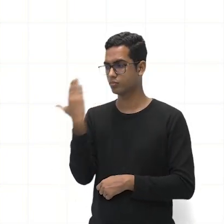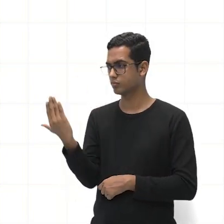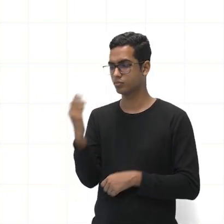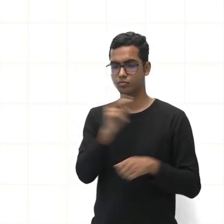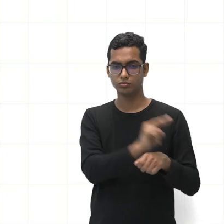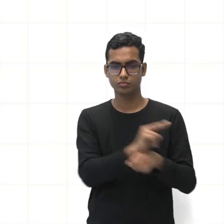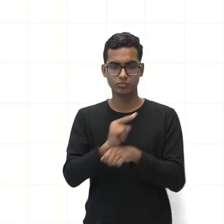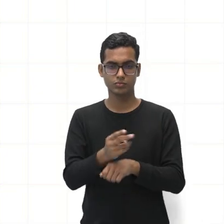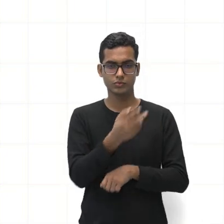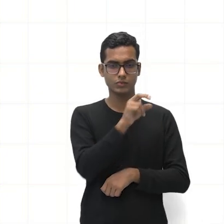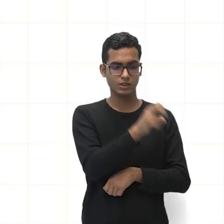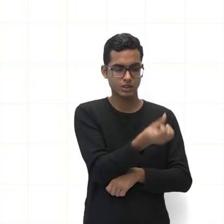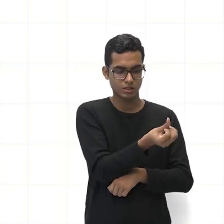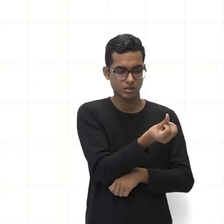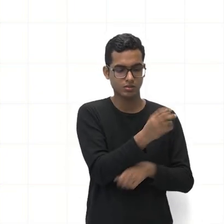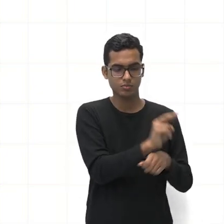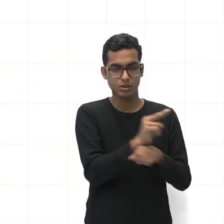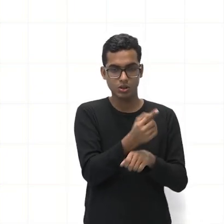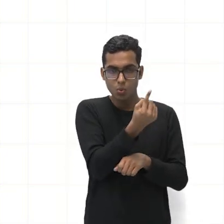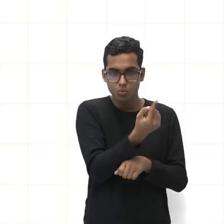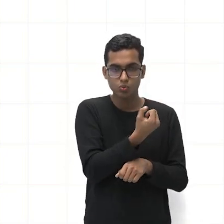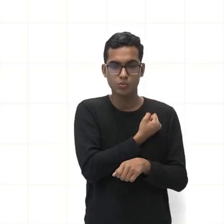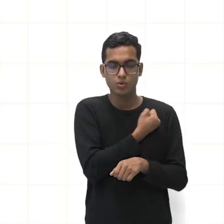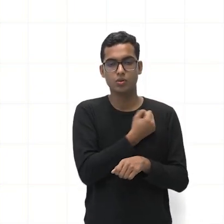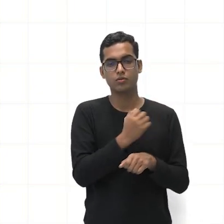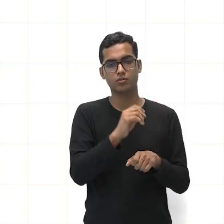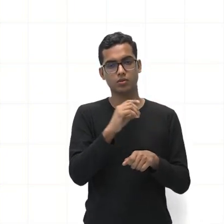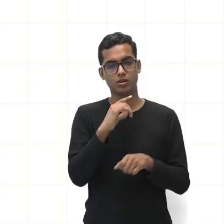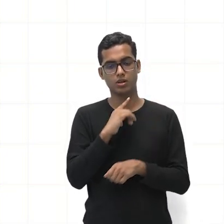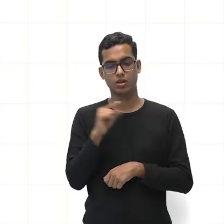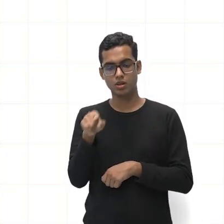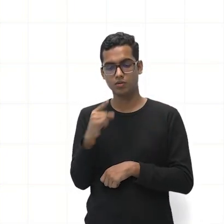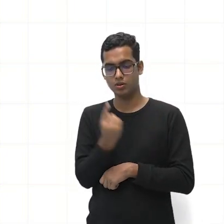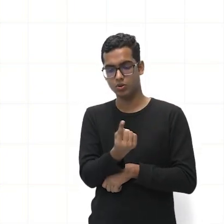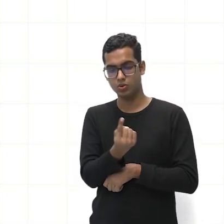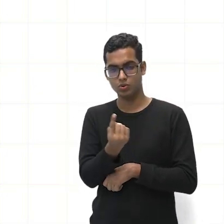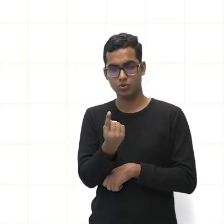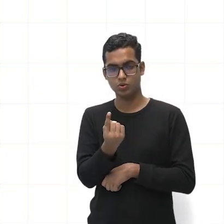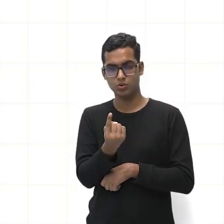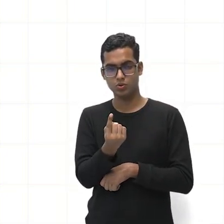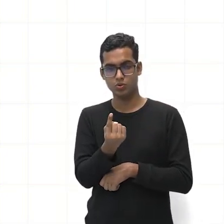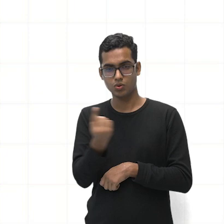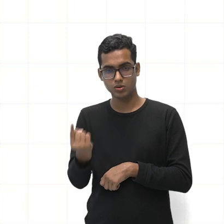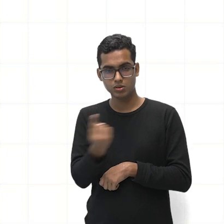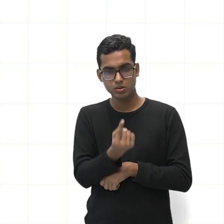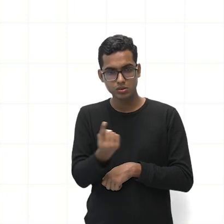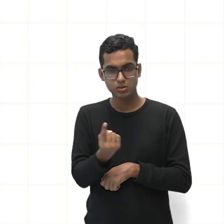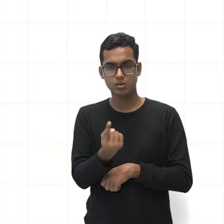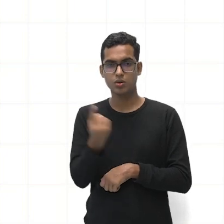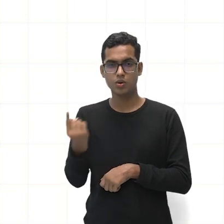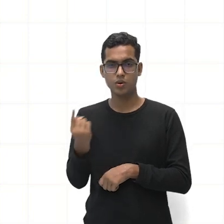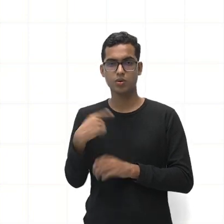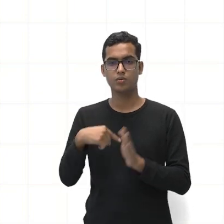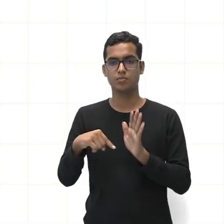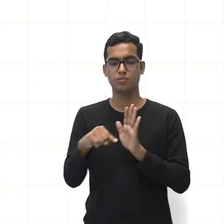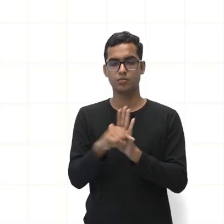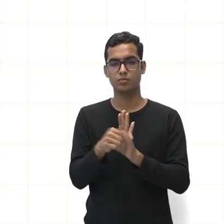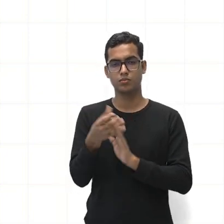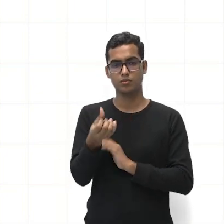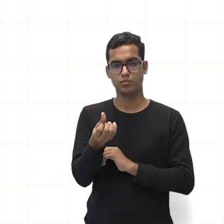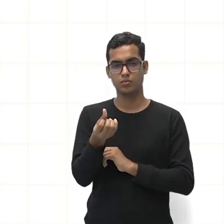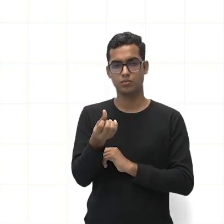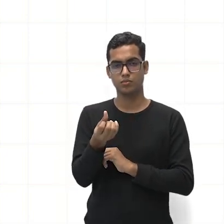empresta que fica valendo 11. 11 menos 6, 5. E aqui era 16, ficou